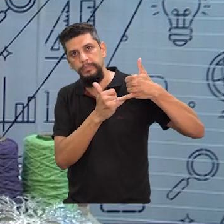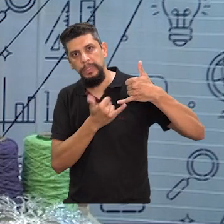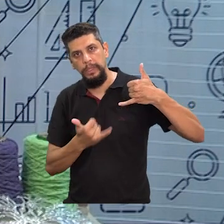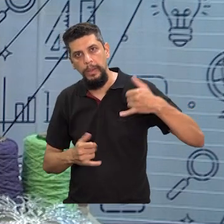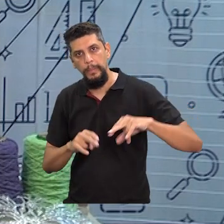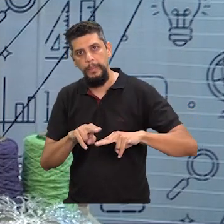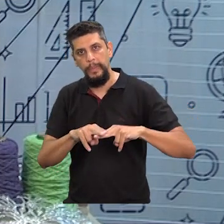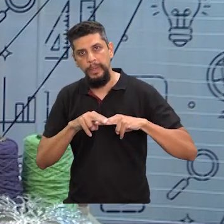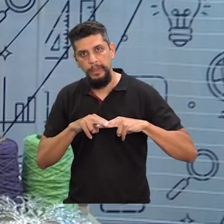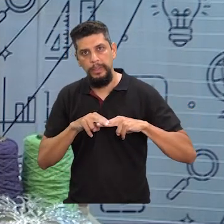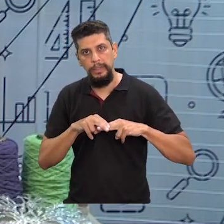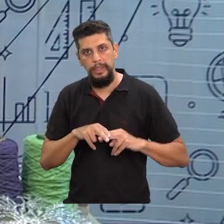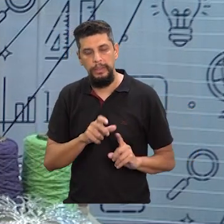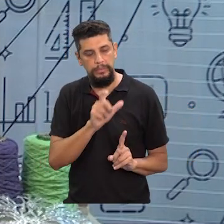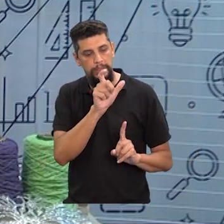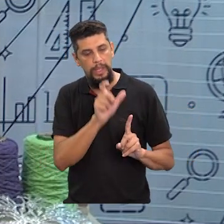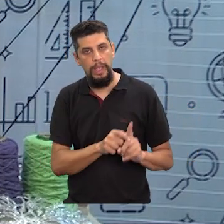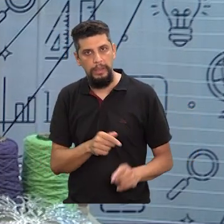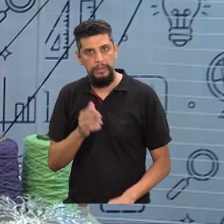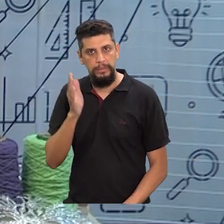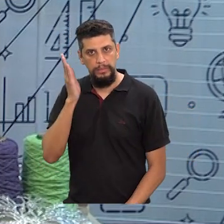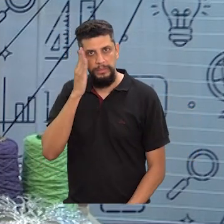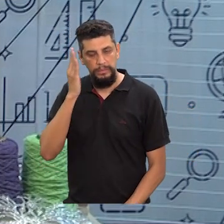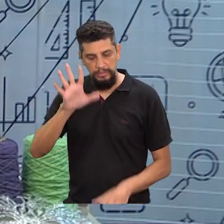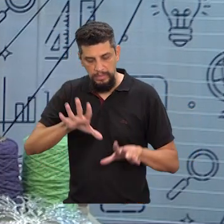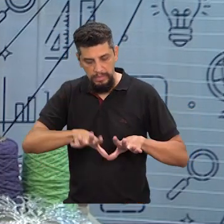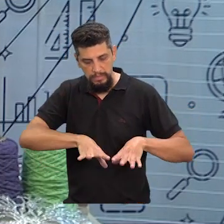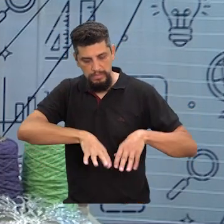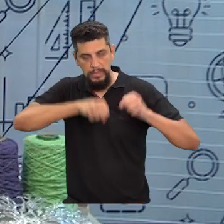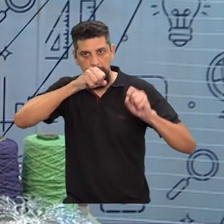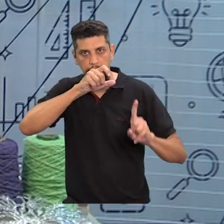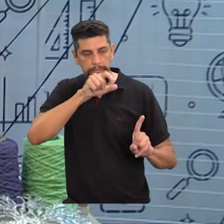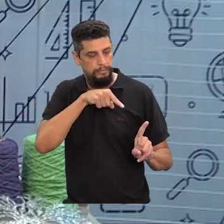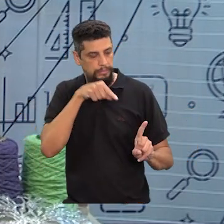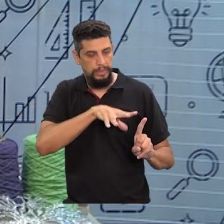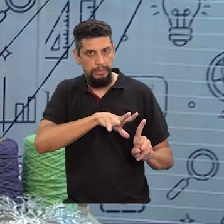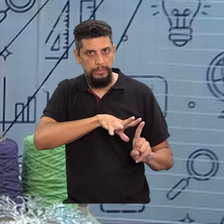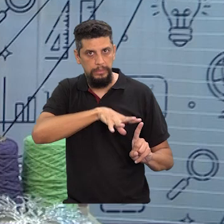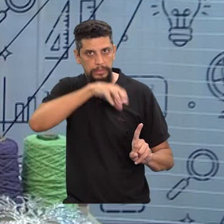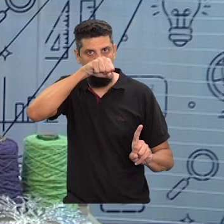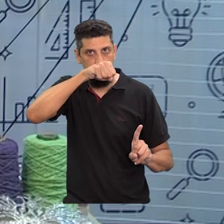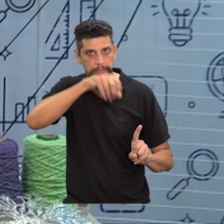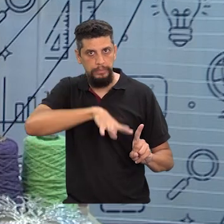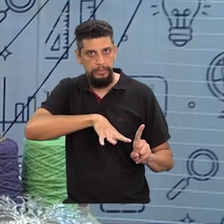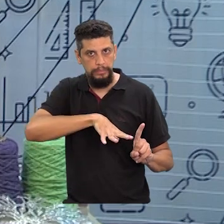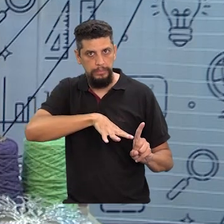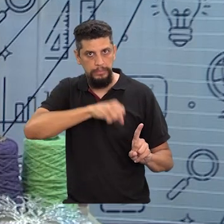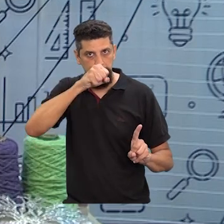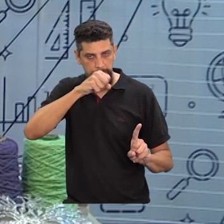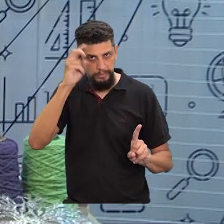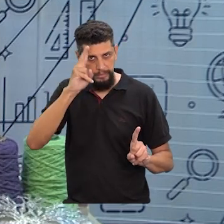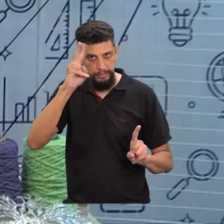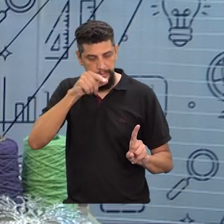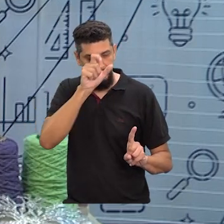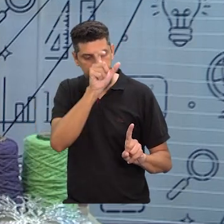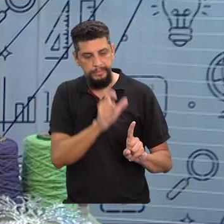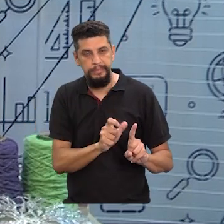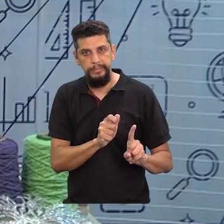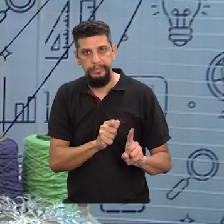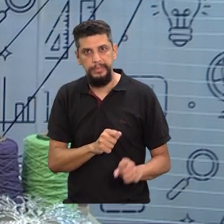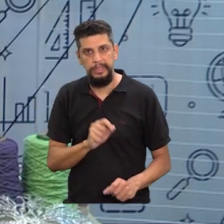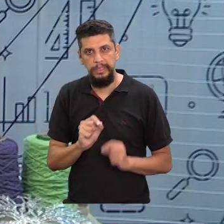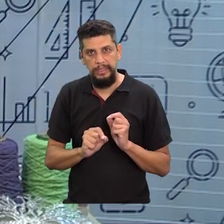Por isso que a Aracne falou o quê? Qual era a maldição que a Aracne lançou? Desculpe, que a Atena lançou para a